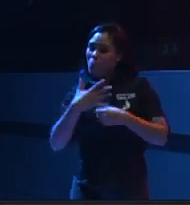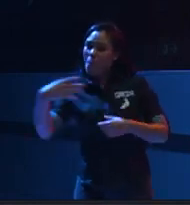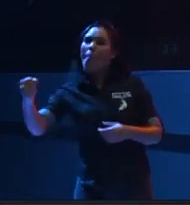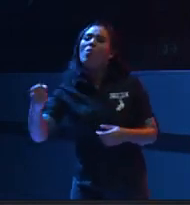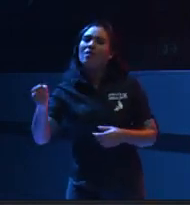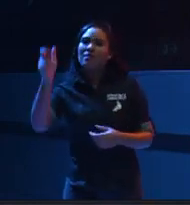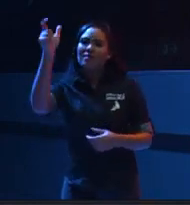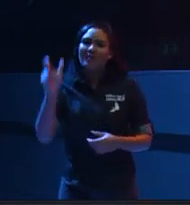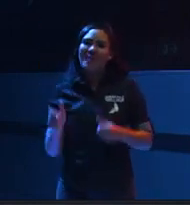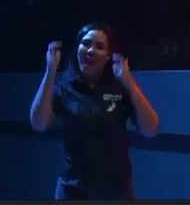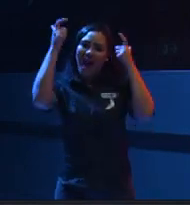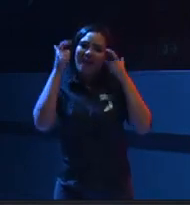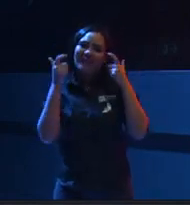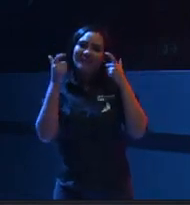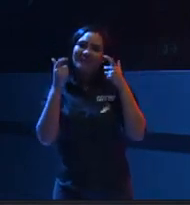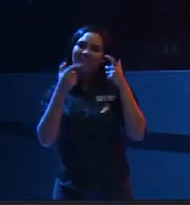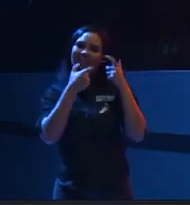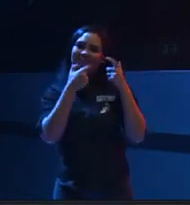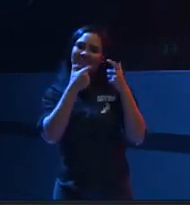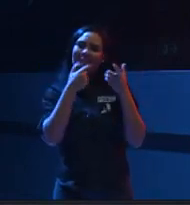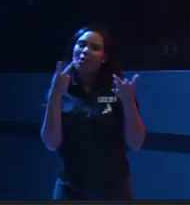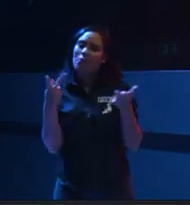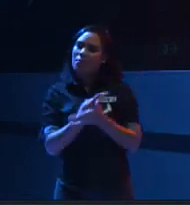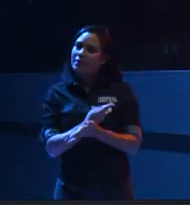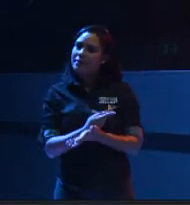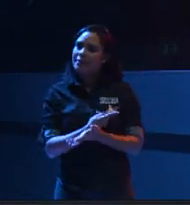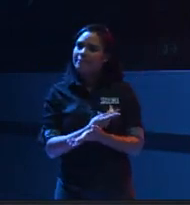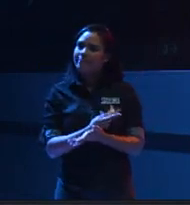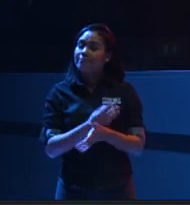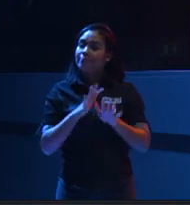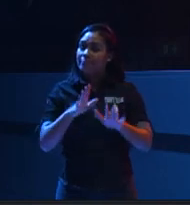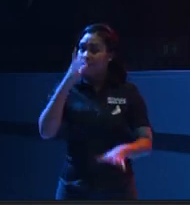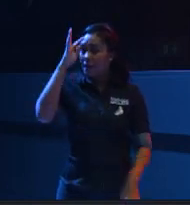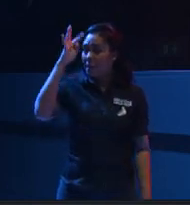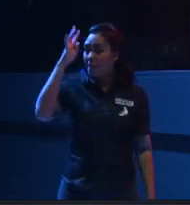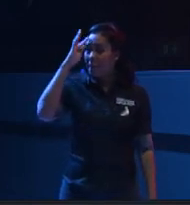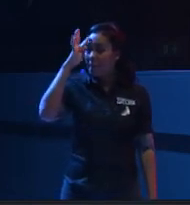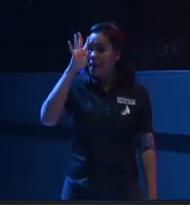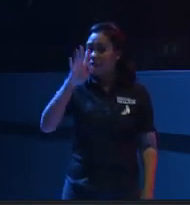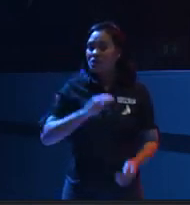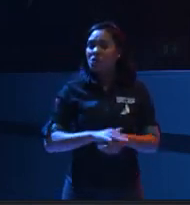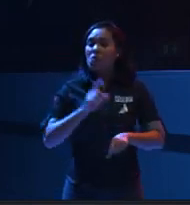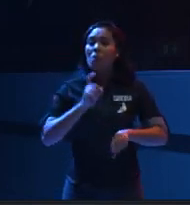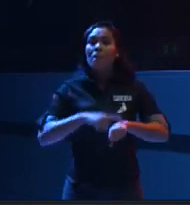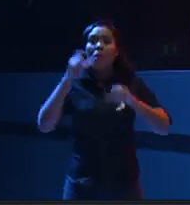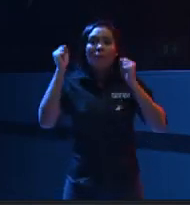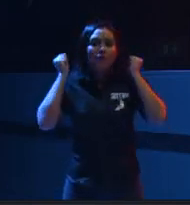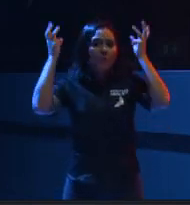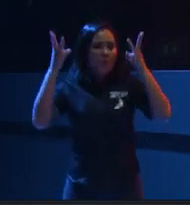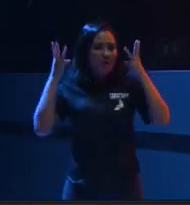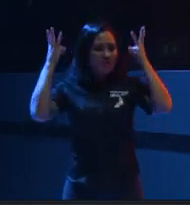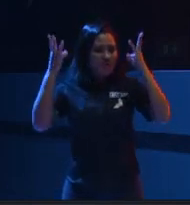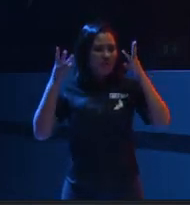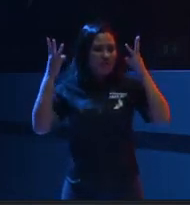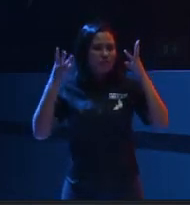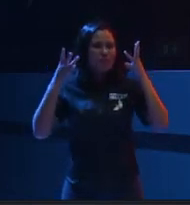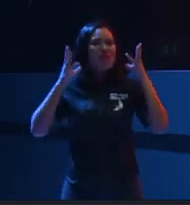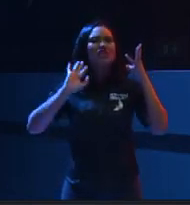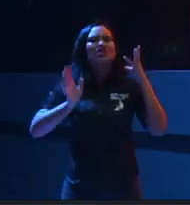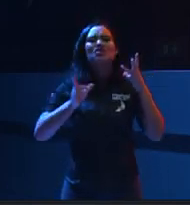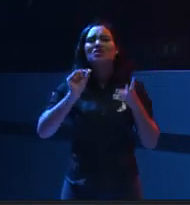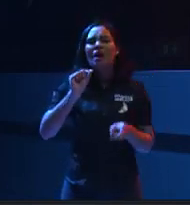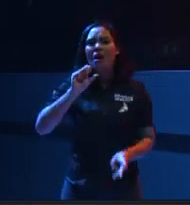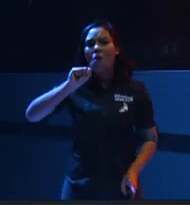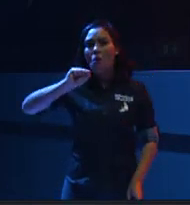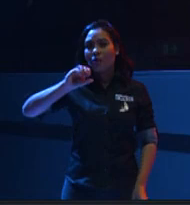Deus eu fico imaginando aquele momento de Moisés Moisés de 80 anos e